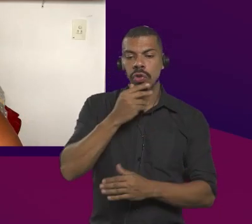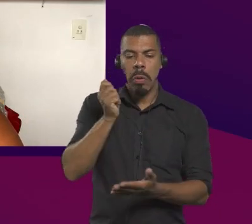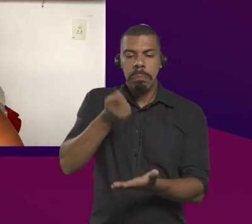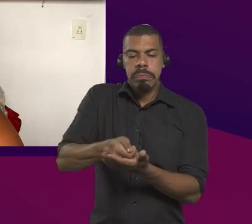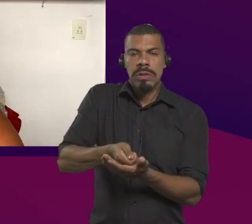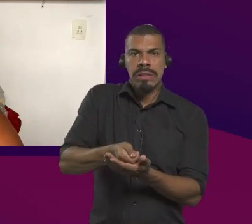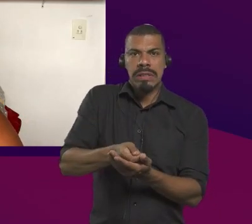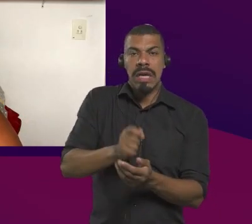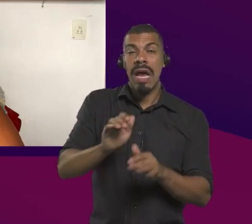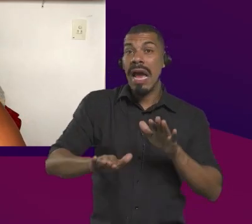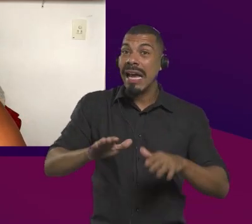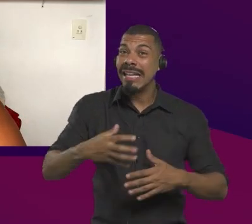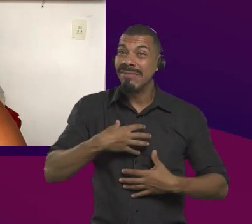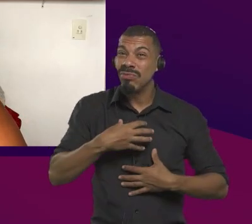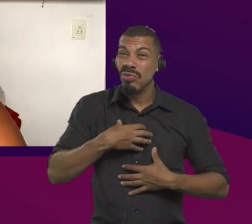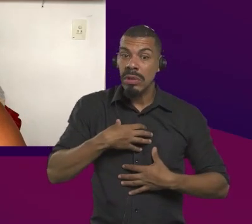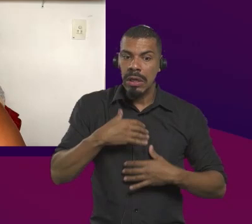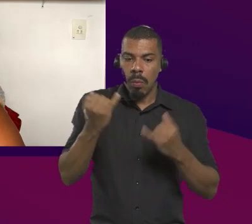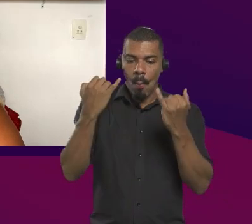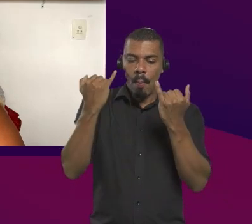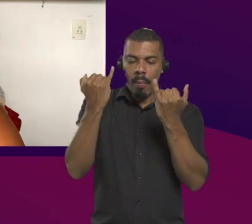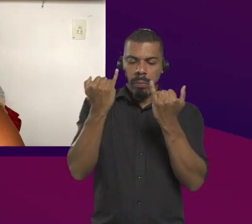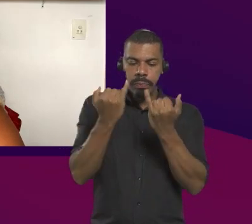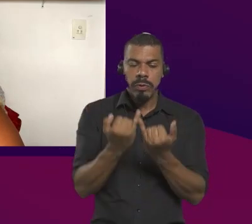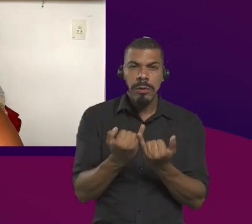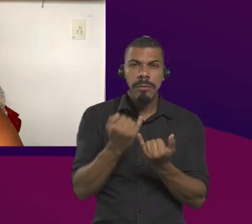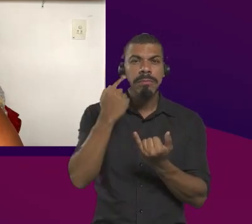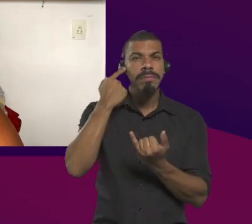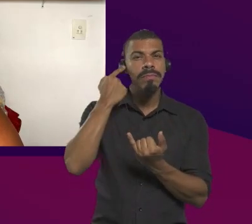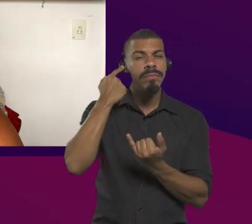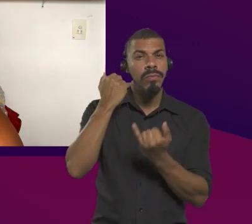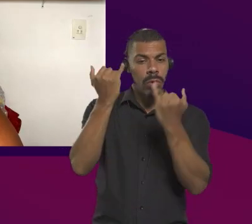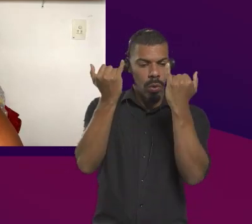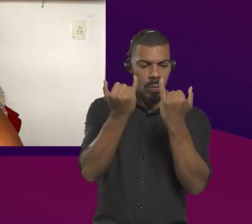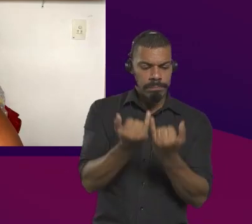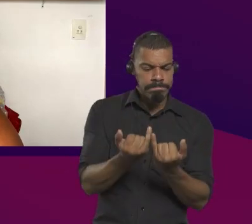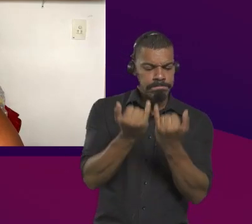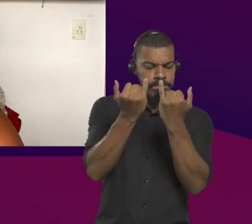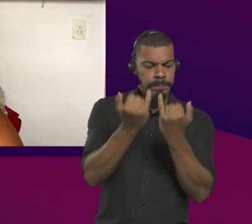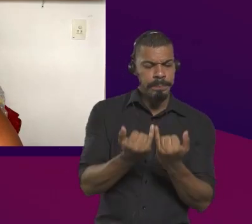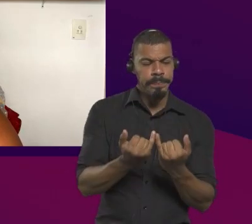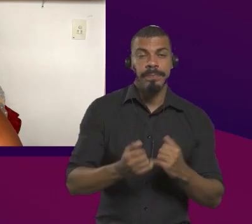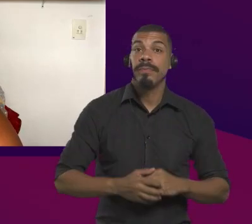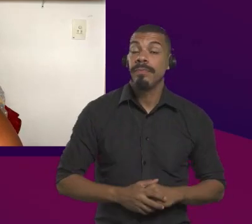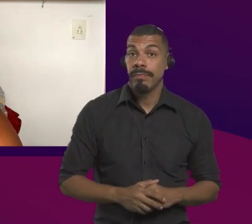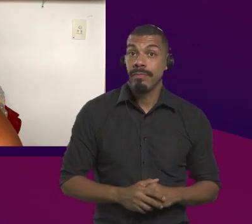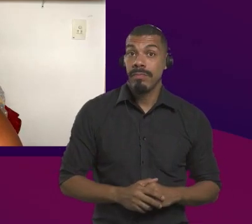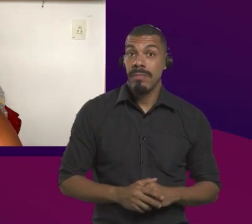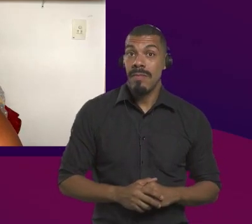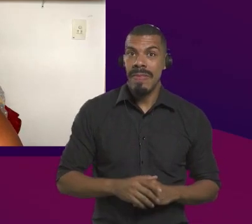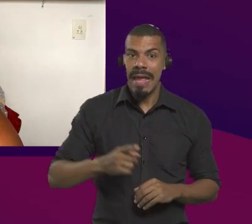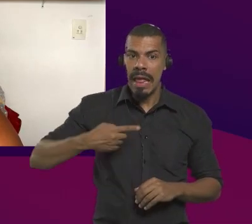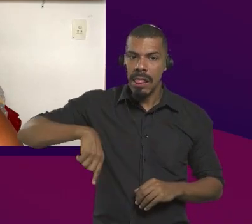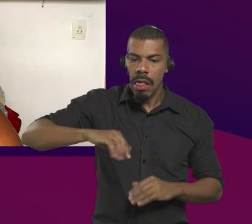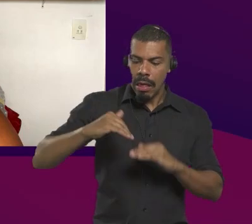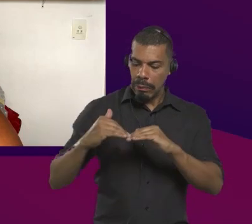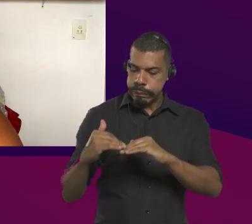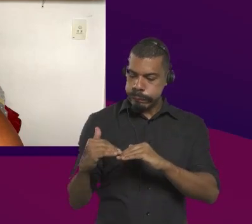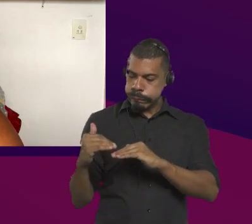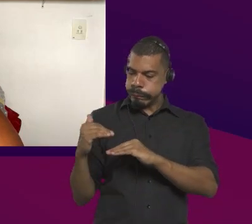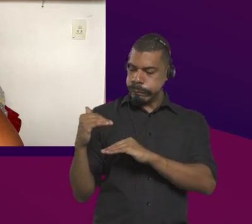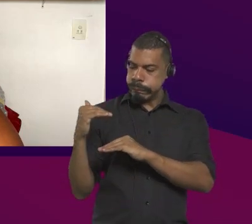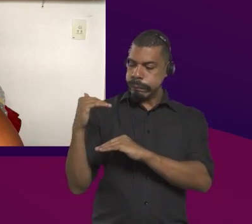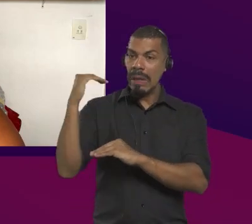emagrecimento é algo muito alimentado pelo machismo e pelo patriarcado, né? A gente cresce sabendo que a